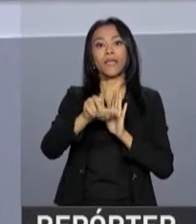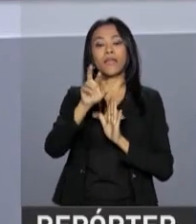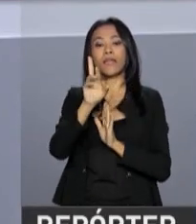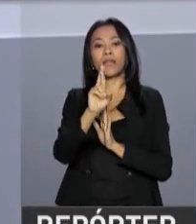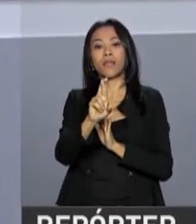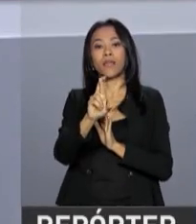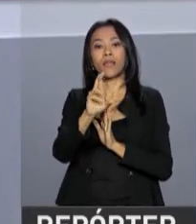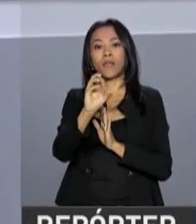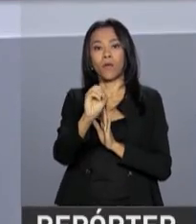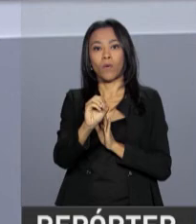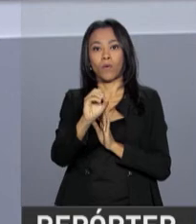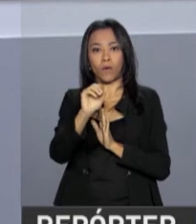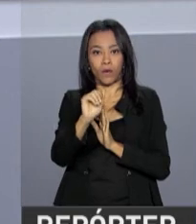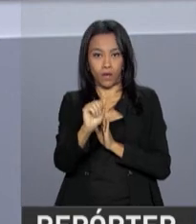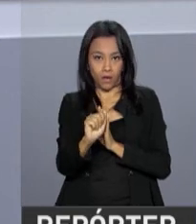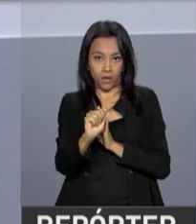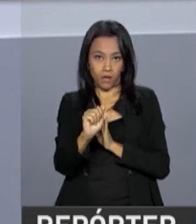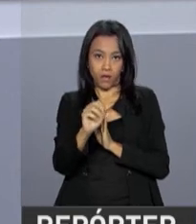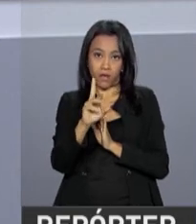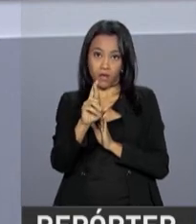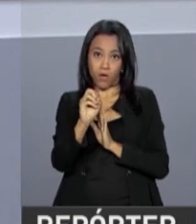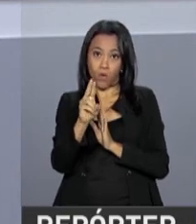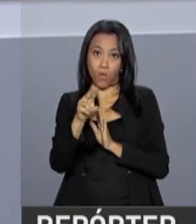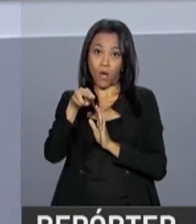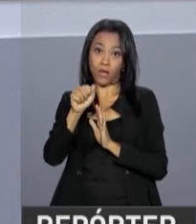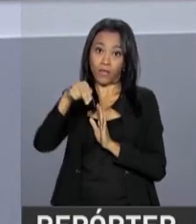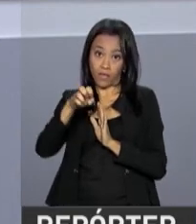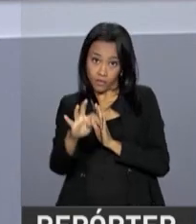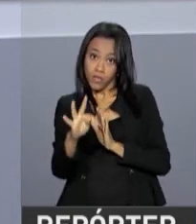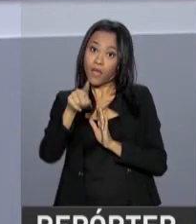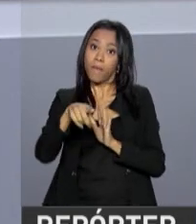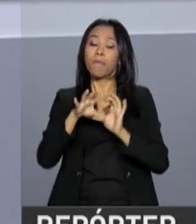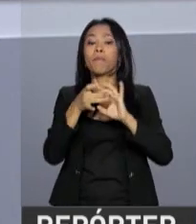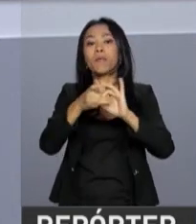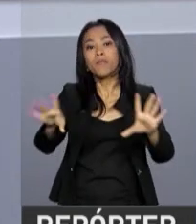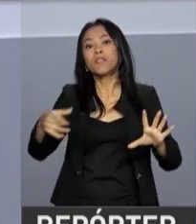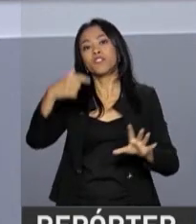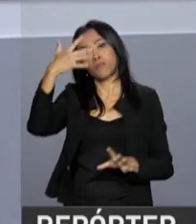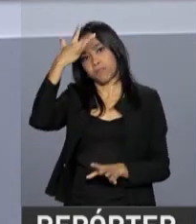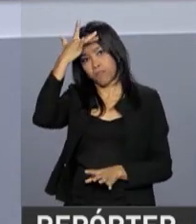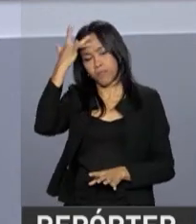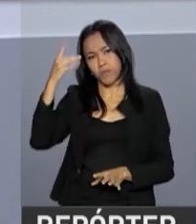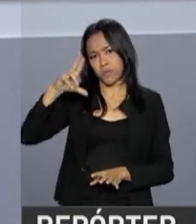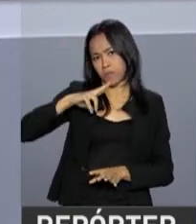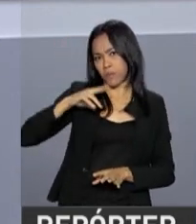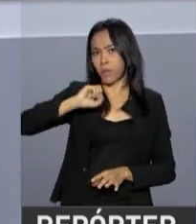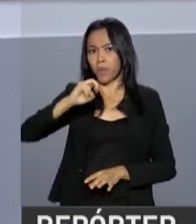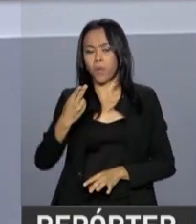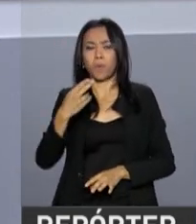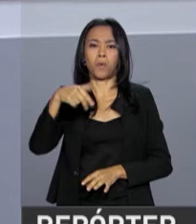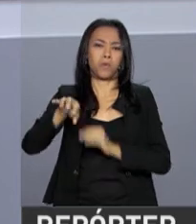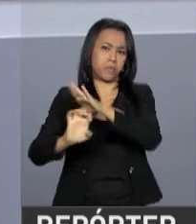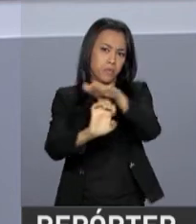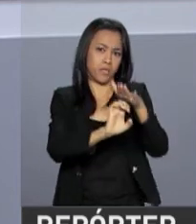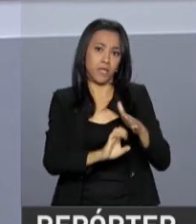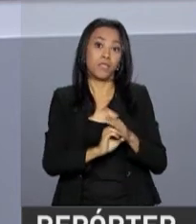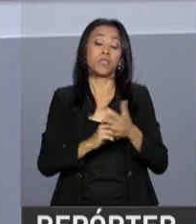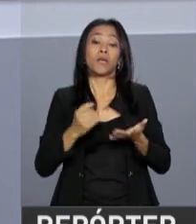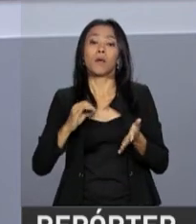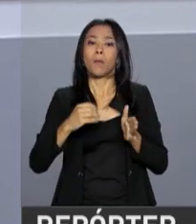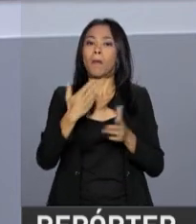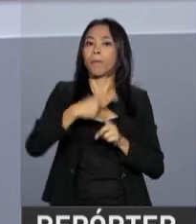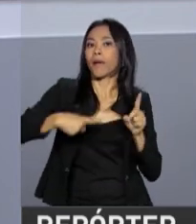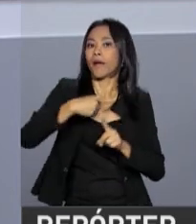de apoio financeiro a projetos culturais no brasil ela permite que pessoas físicas ou jurídicas aplica em parcelas do imposto de renda